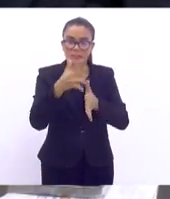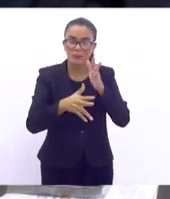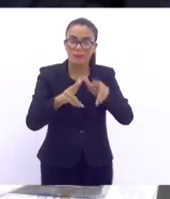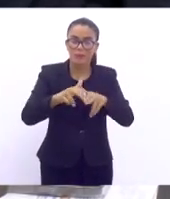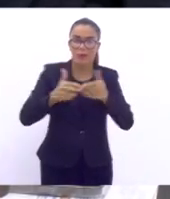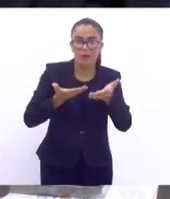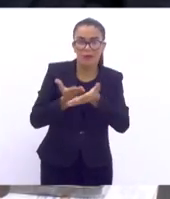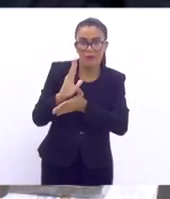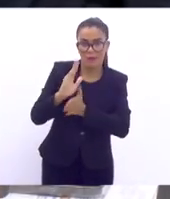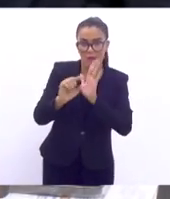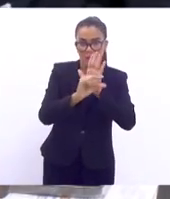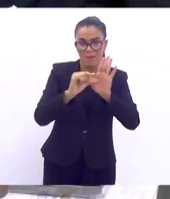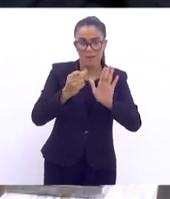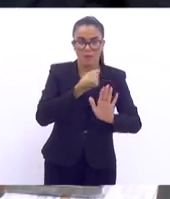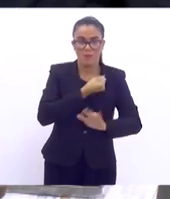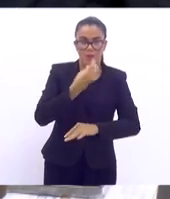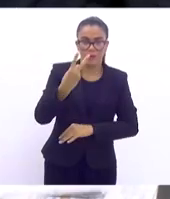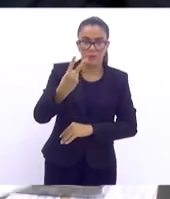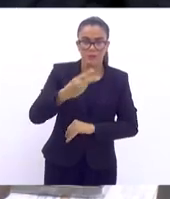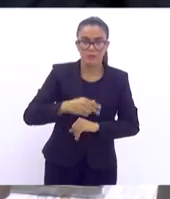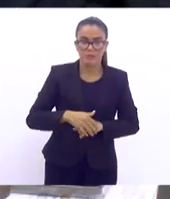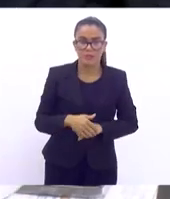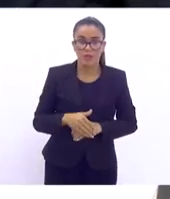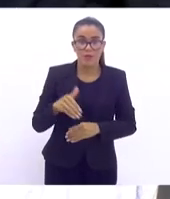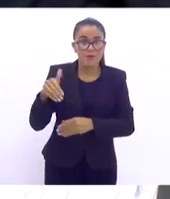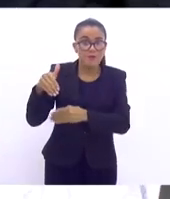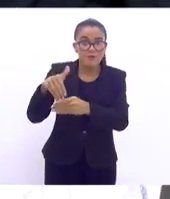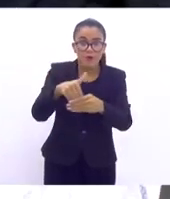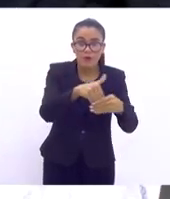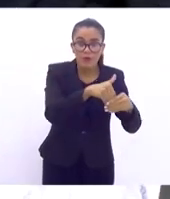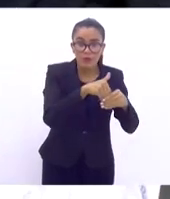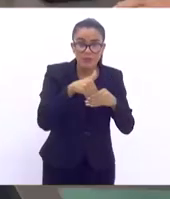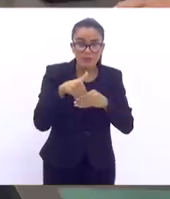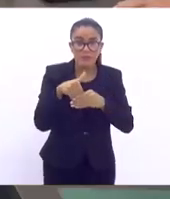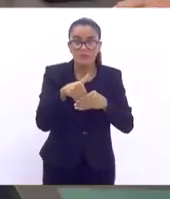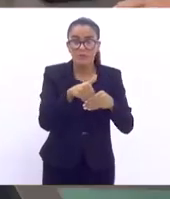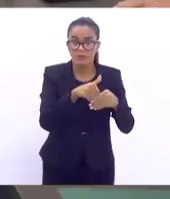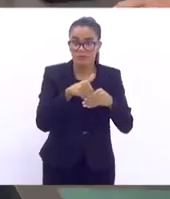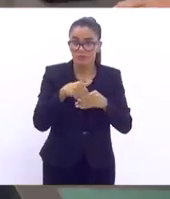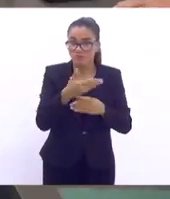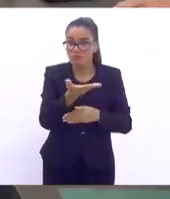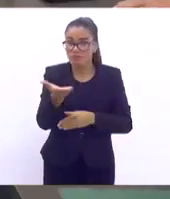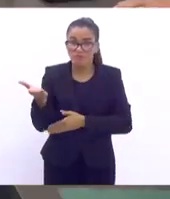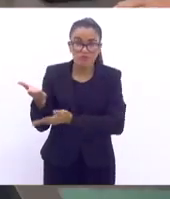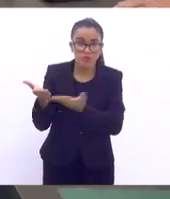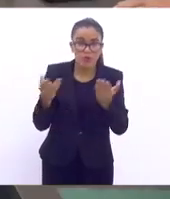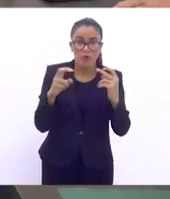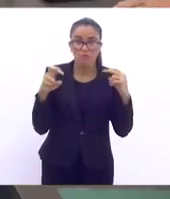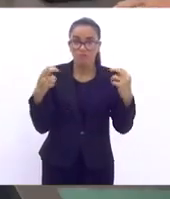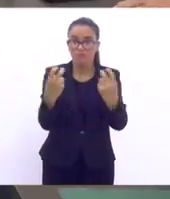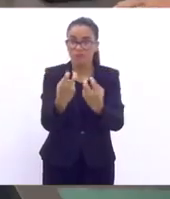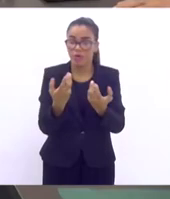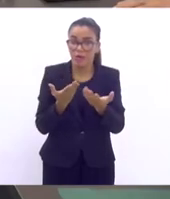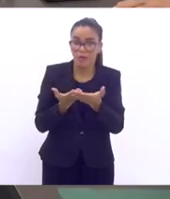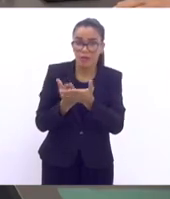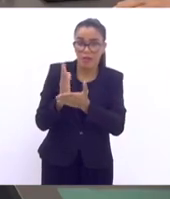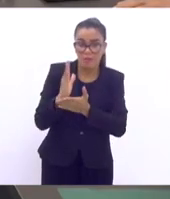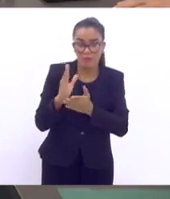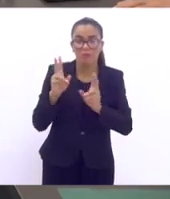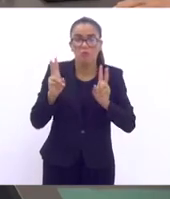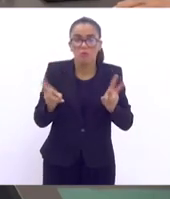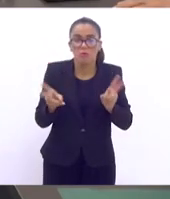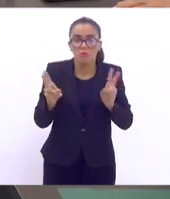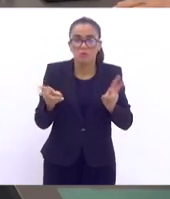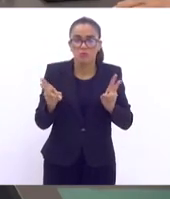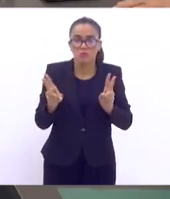aprovação da emenda número 2 em votação senhores que aprovam o parecer que acabou de ser lido permanência